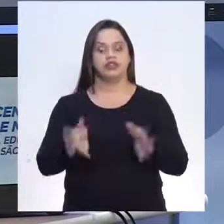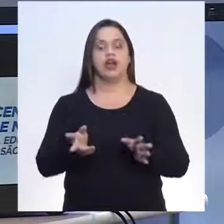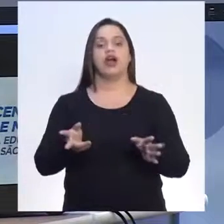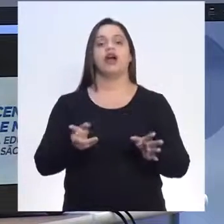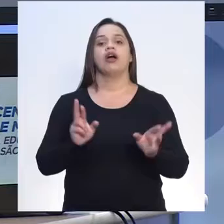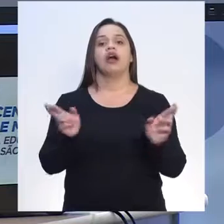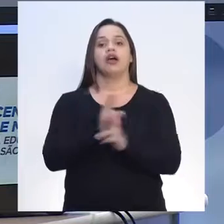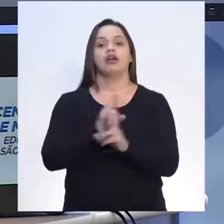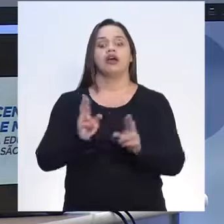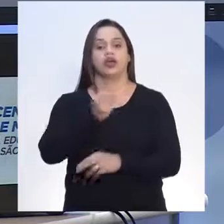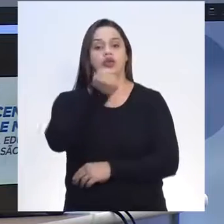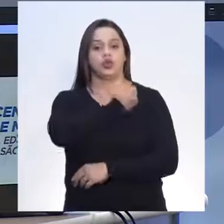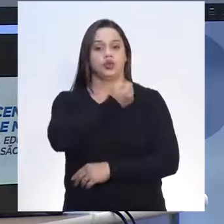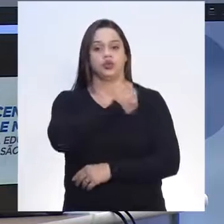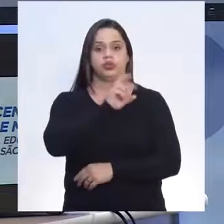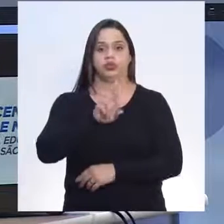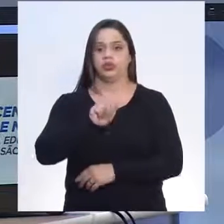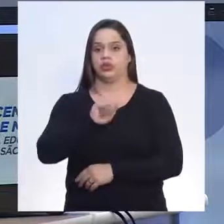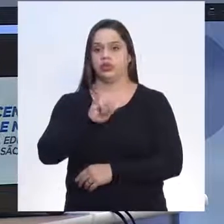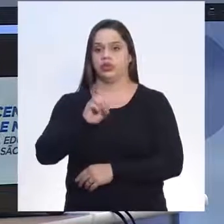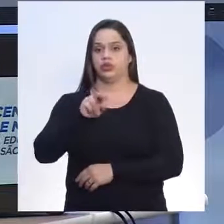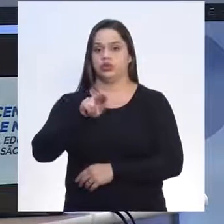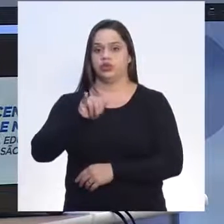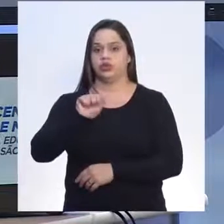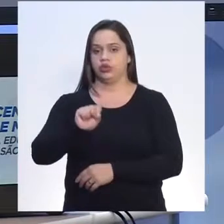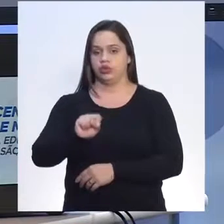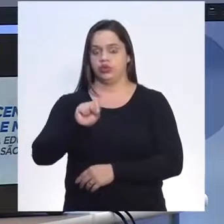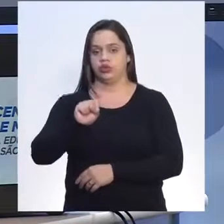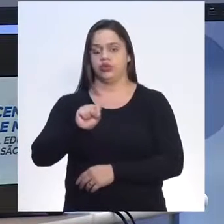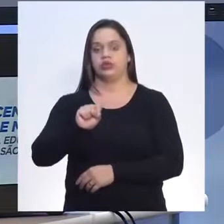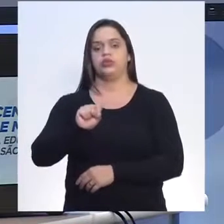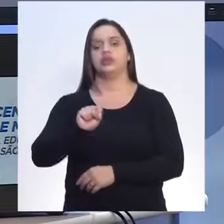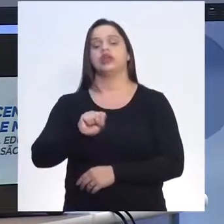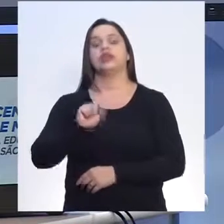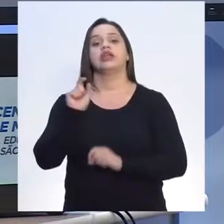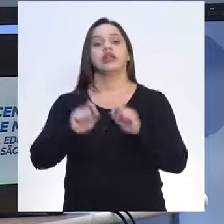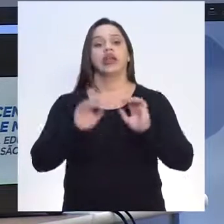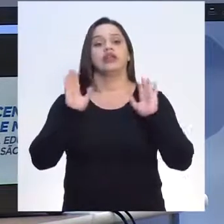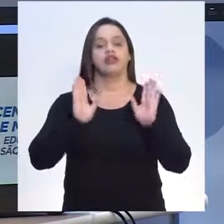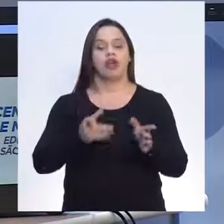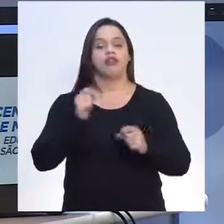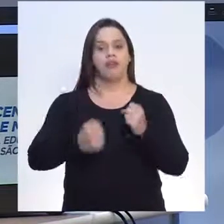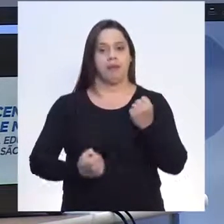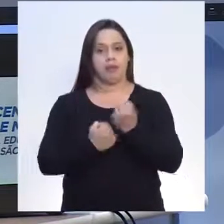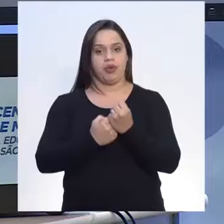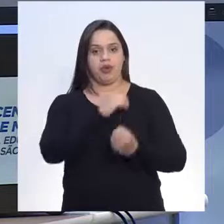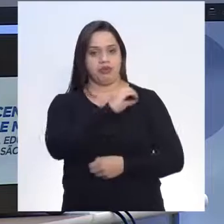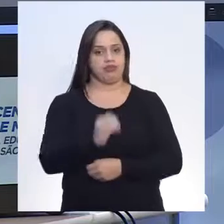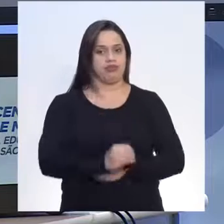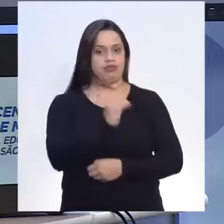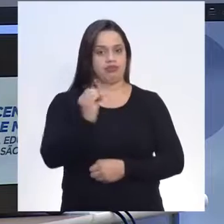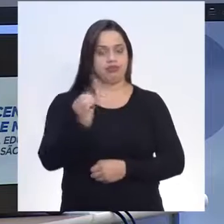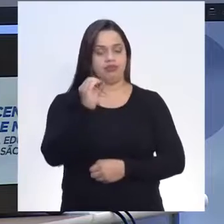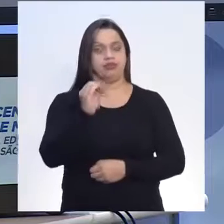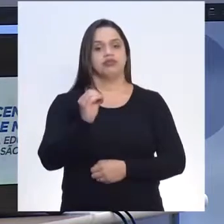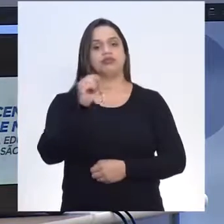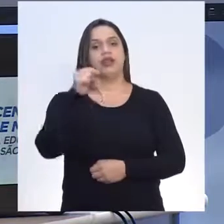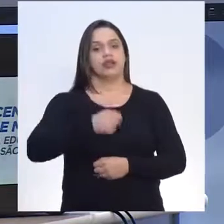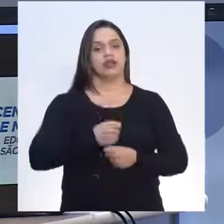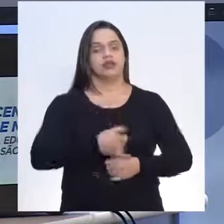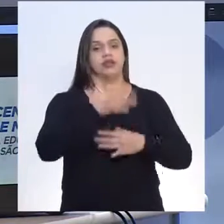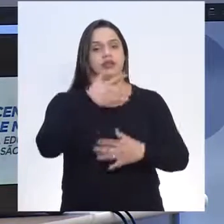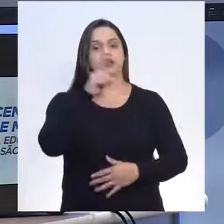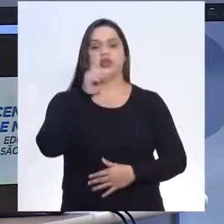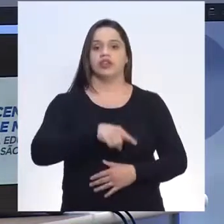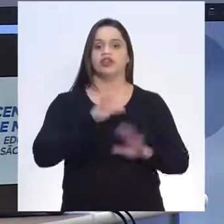números racionais que vocês viram semana passada. E quem vai ser porta-voz, vai colocar o que vocês estão dizendo no chat, que é um